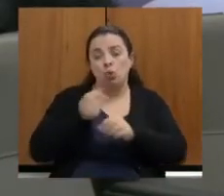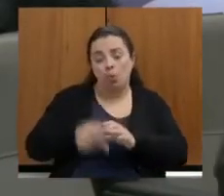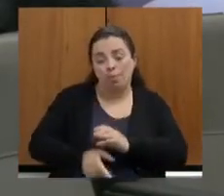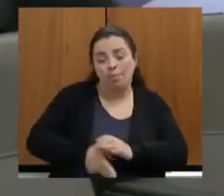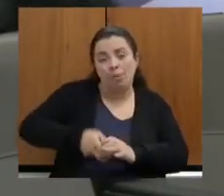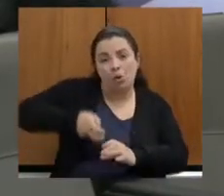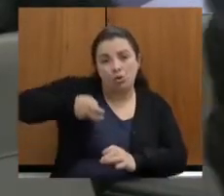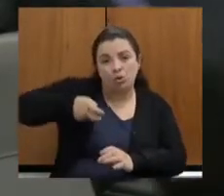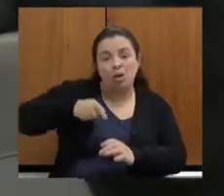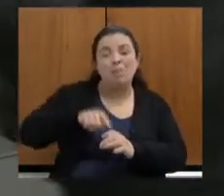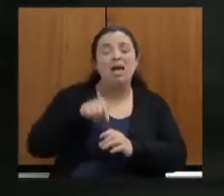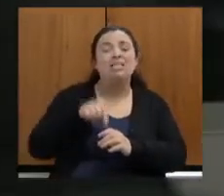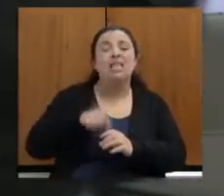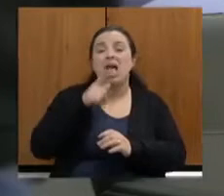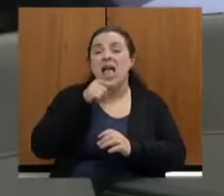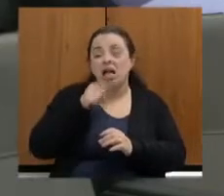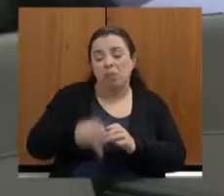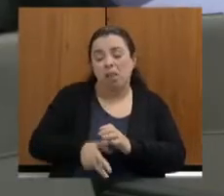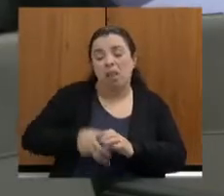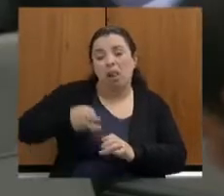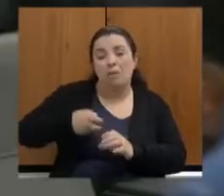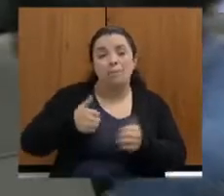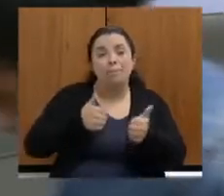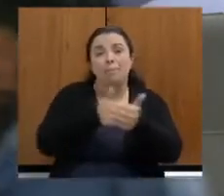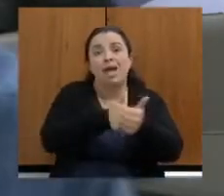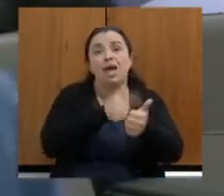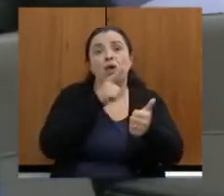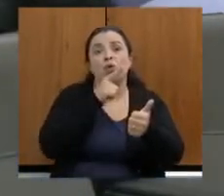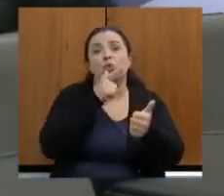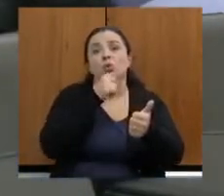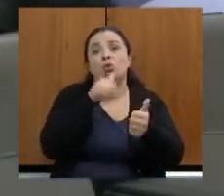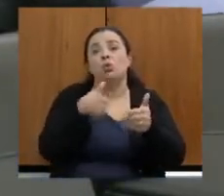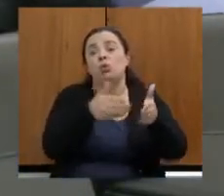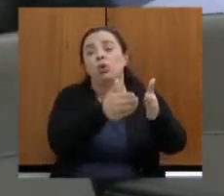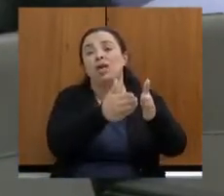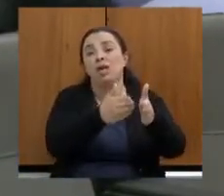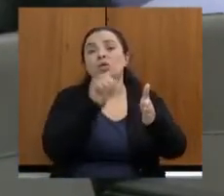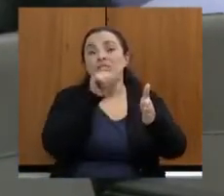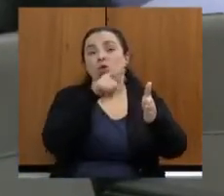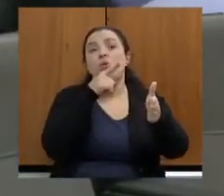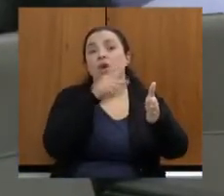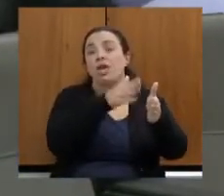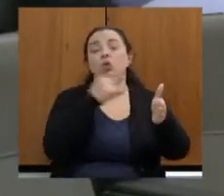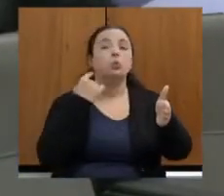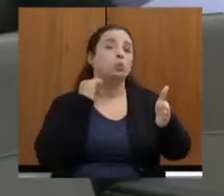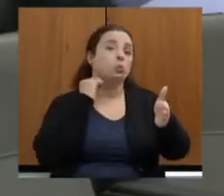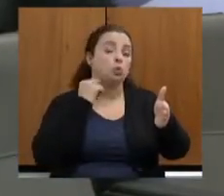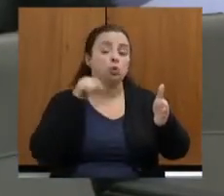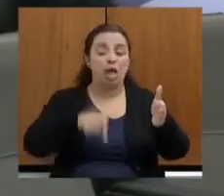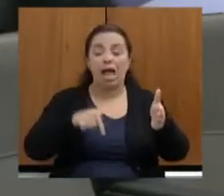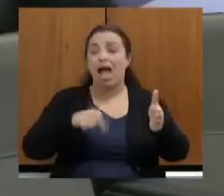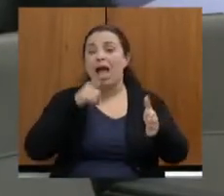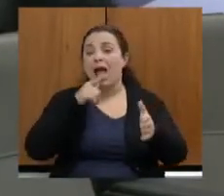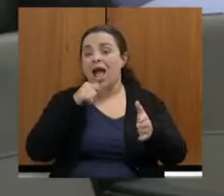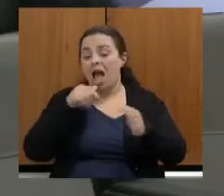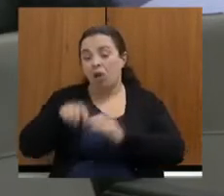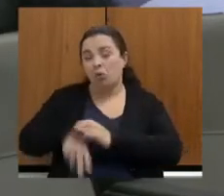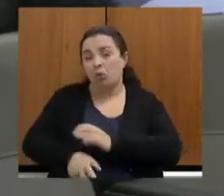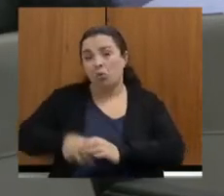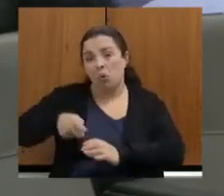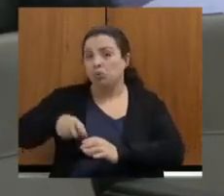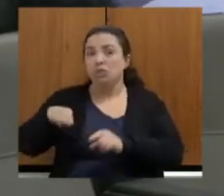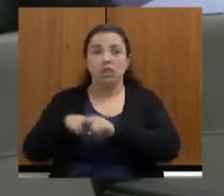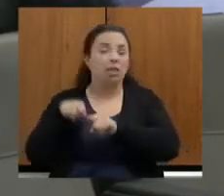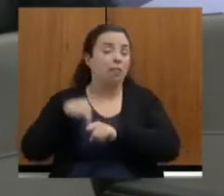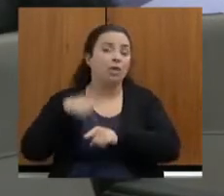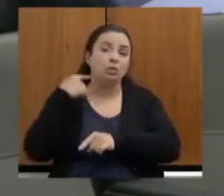na Bei E se o Rio está contaminado a água do poço ela tá boa para o nosso consumo nós temos um outro problema sério